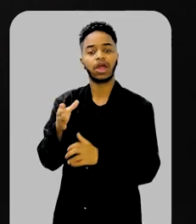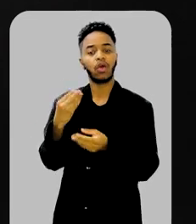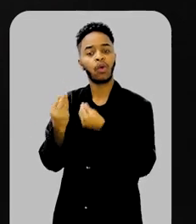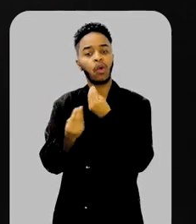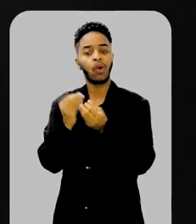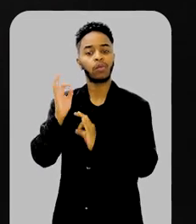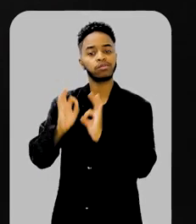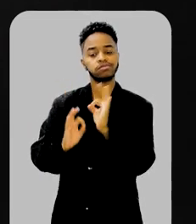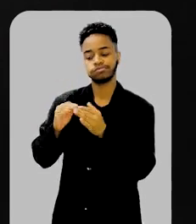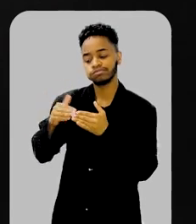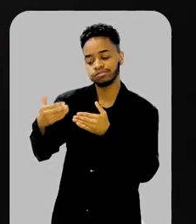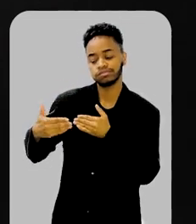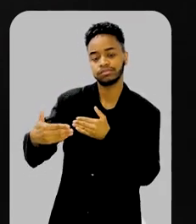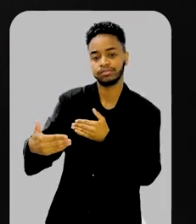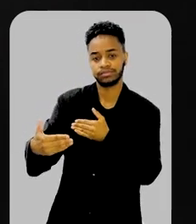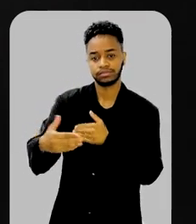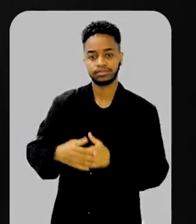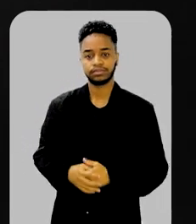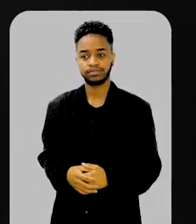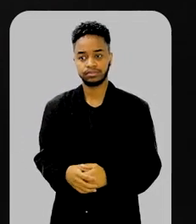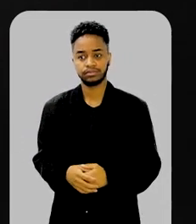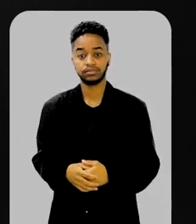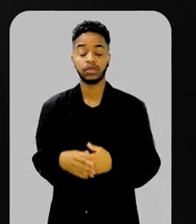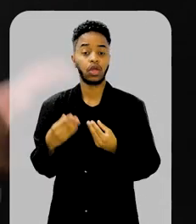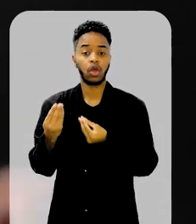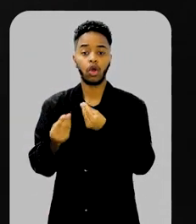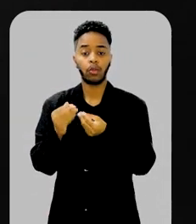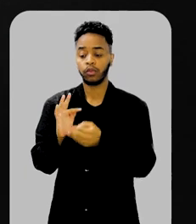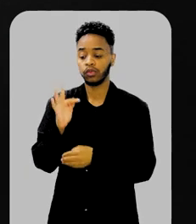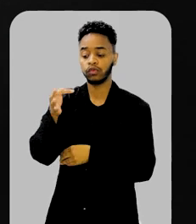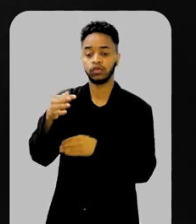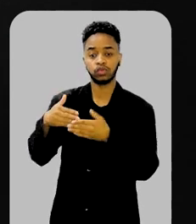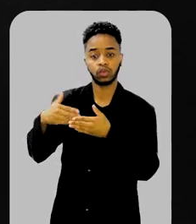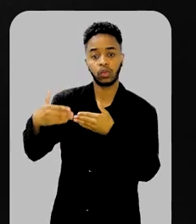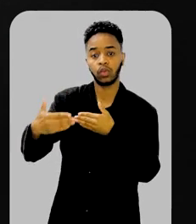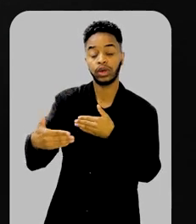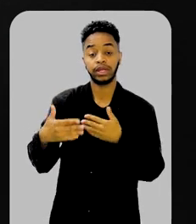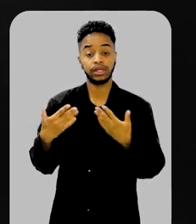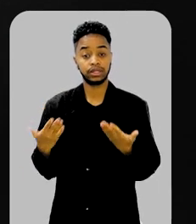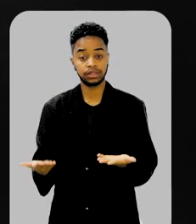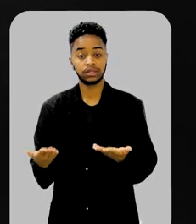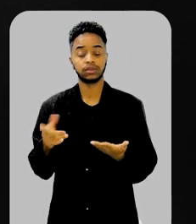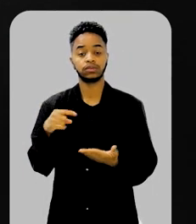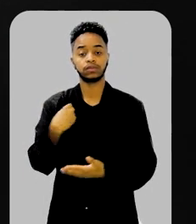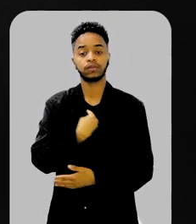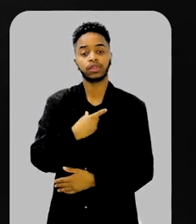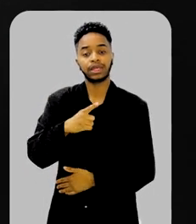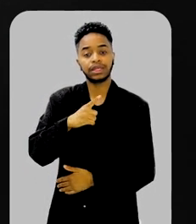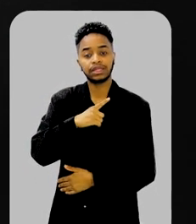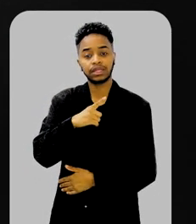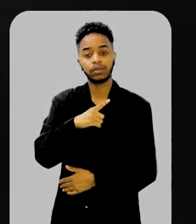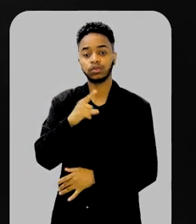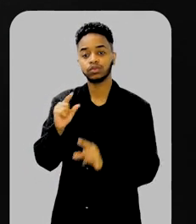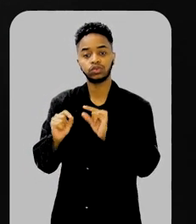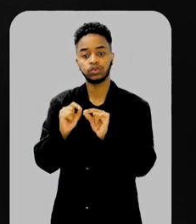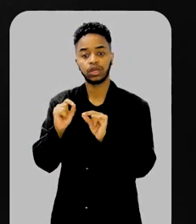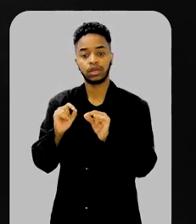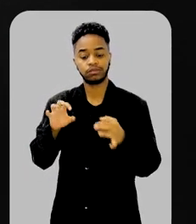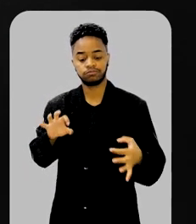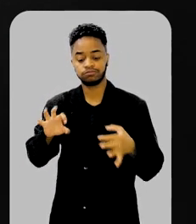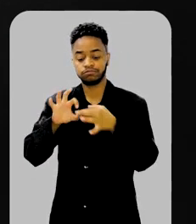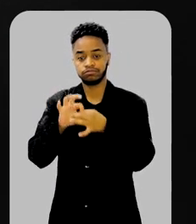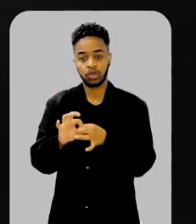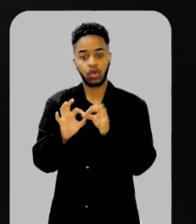Aquela construção vai ser executada mais à frente Ness suas etapas e processos então a gente tem ali a a ponte a